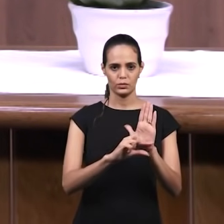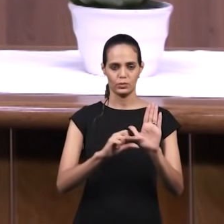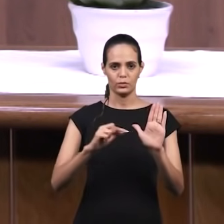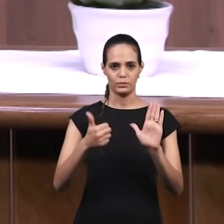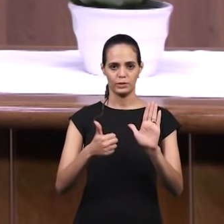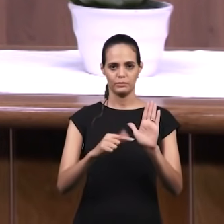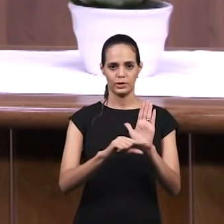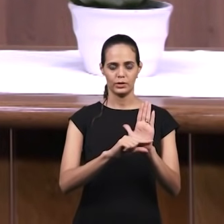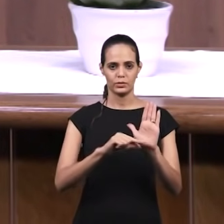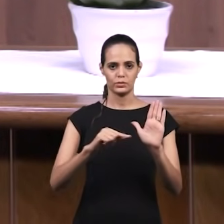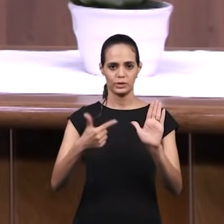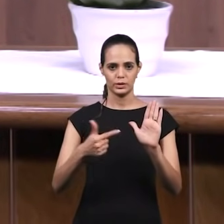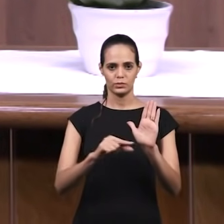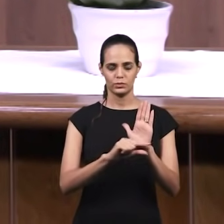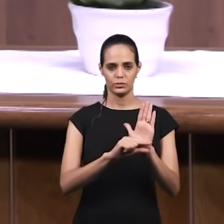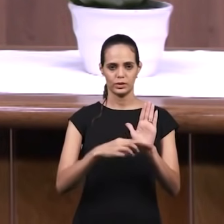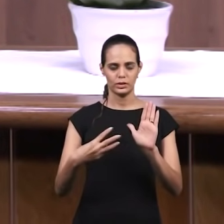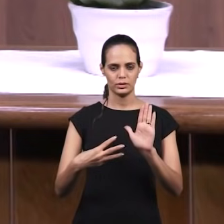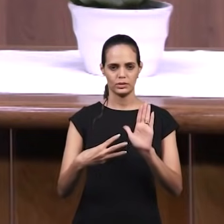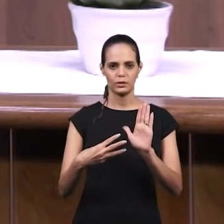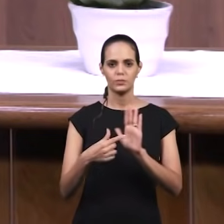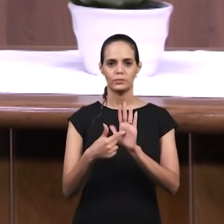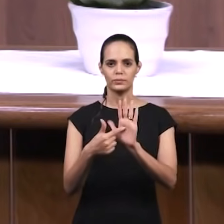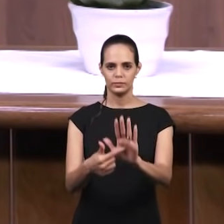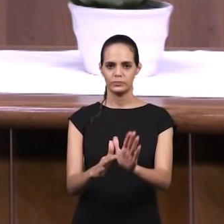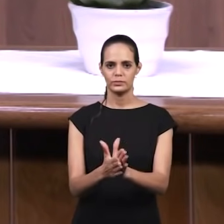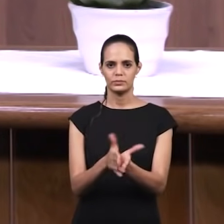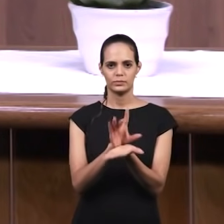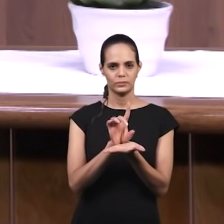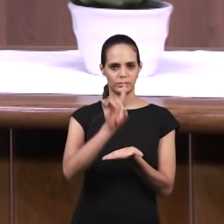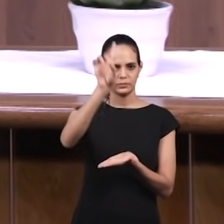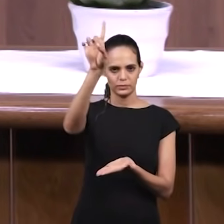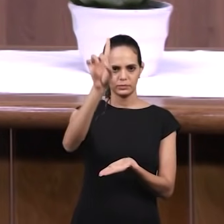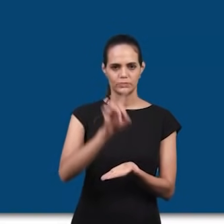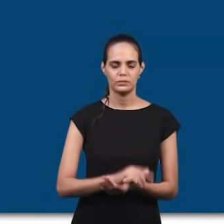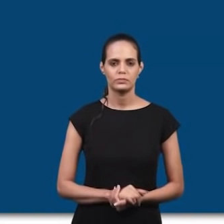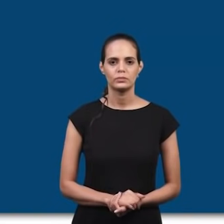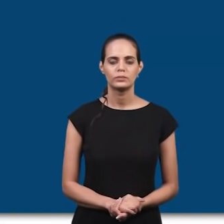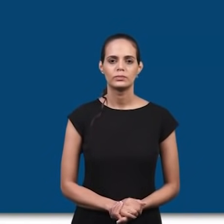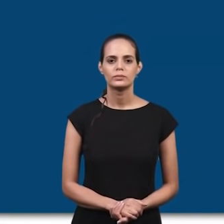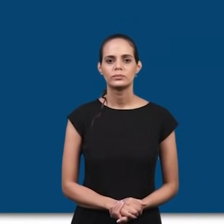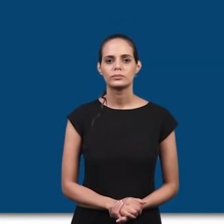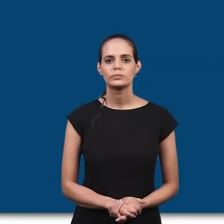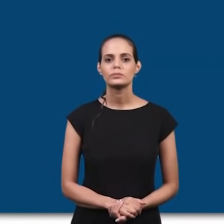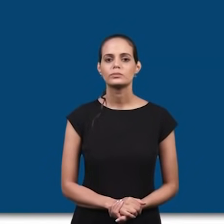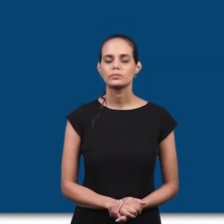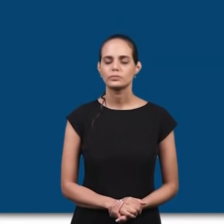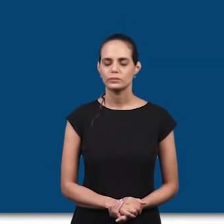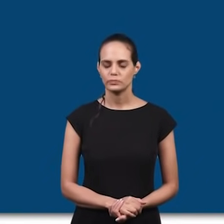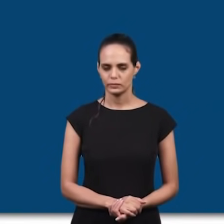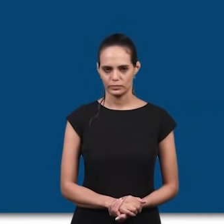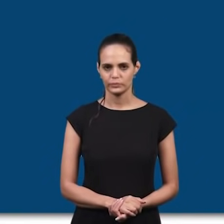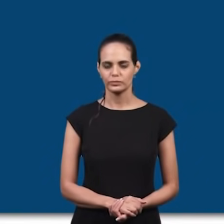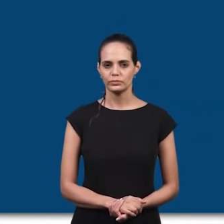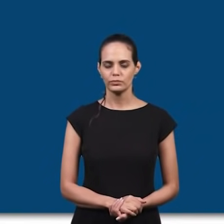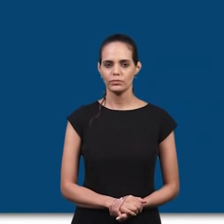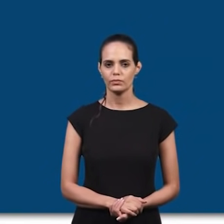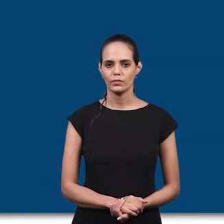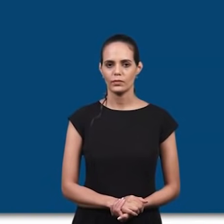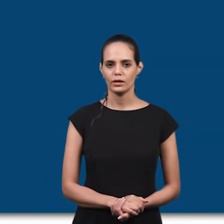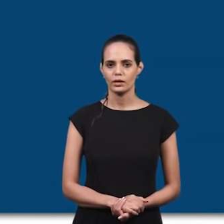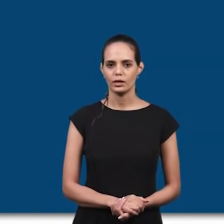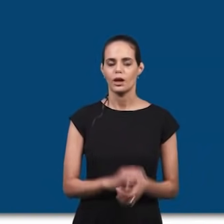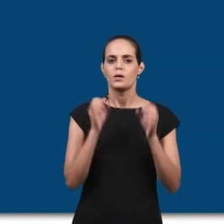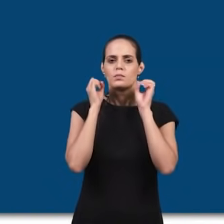o primeiro, o segundo e o terceiro versículo. E diz assim a palavra do Senhor: E depois foram Moisés